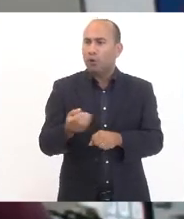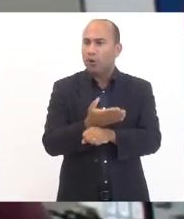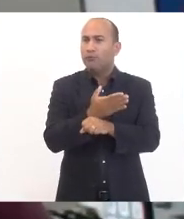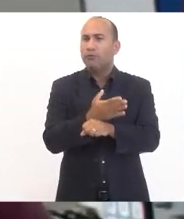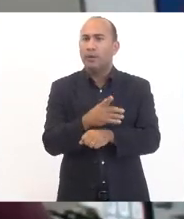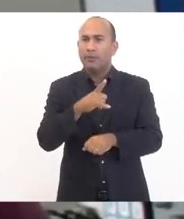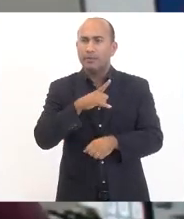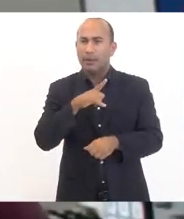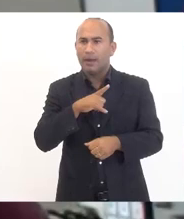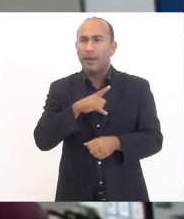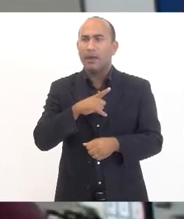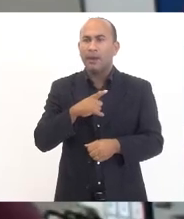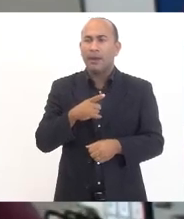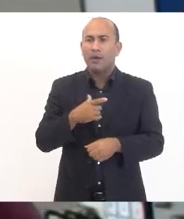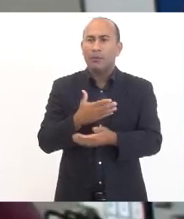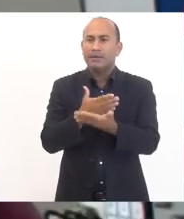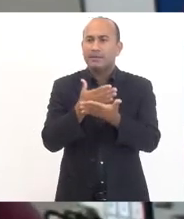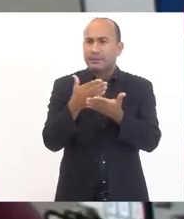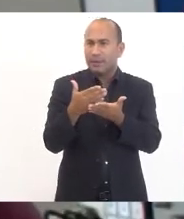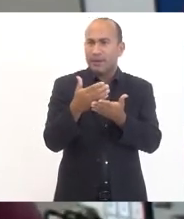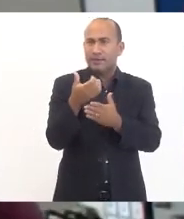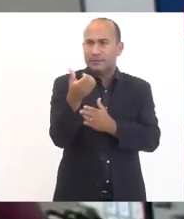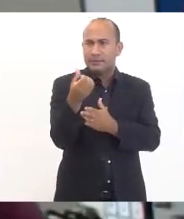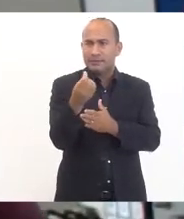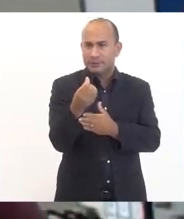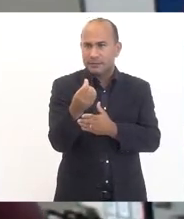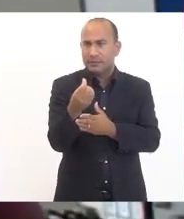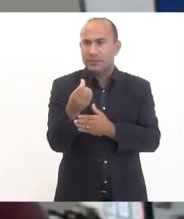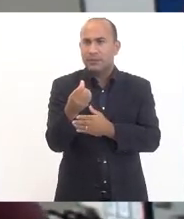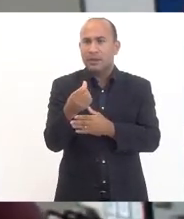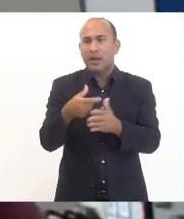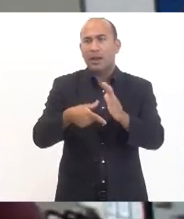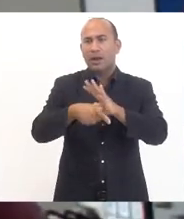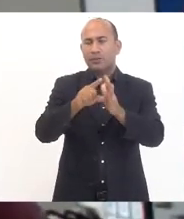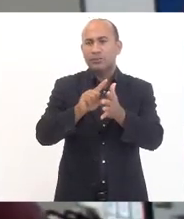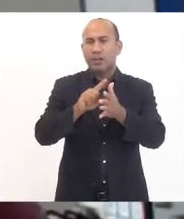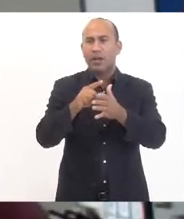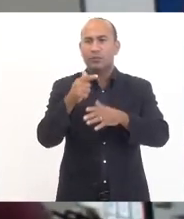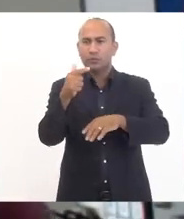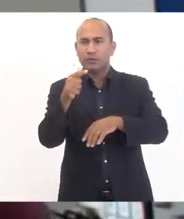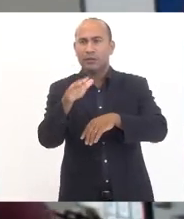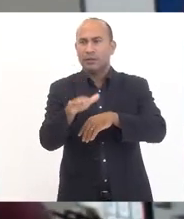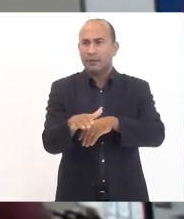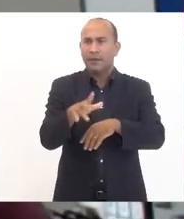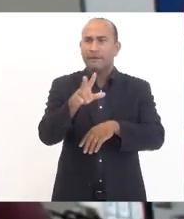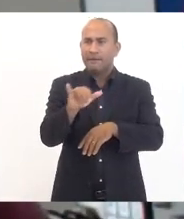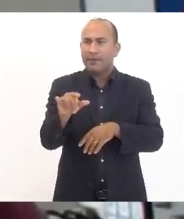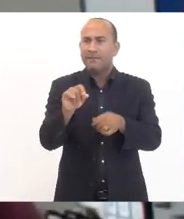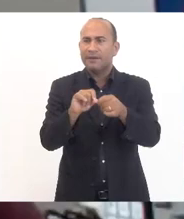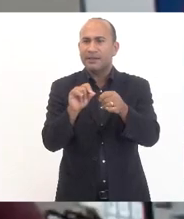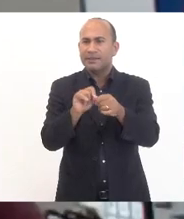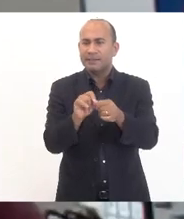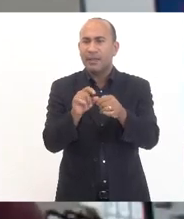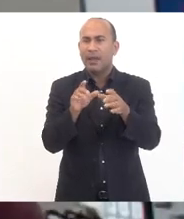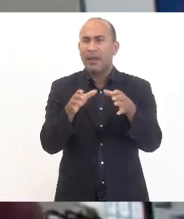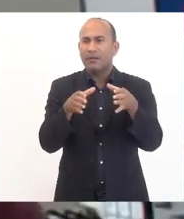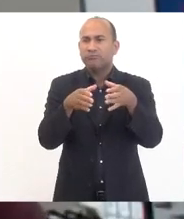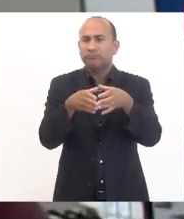O lançamento vai ser às 16 horas e antes, às 14 horas, nós vamos fazer uma visitação guiada pelo Circuito Pequena